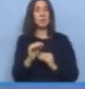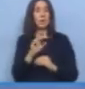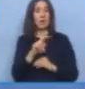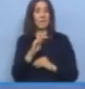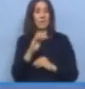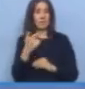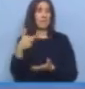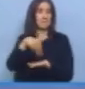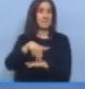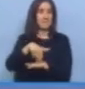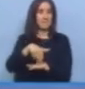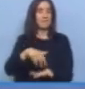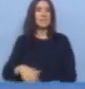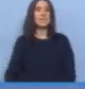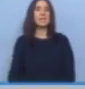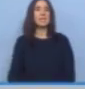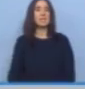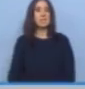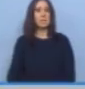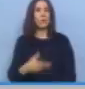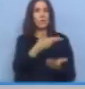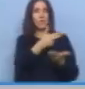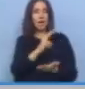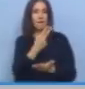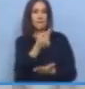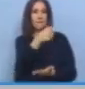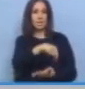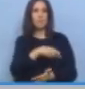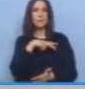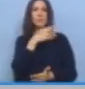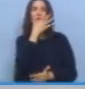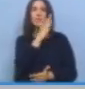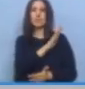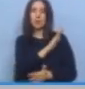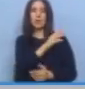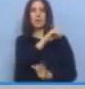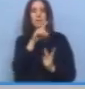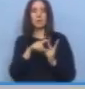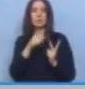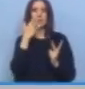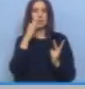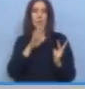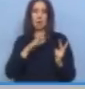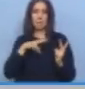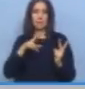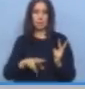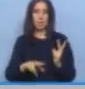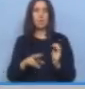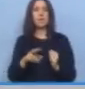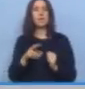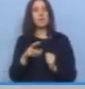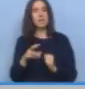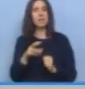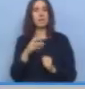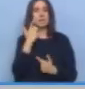Rafat. Vamos contar também com outros 2 convidados, um português que esteve fora e um estrangeiro que está em Portugal, e mostrar que